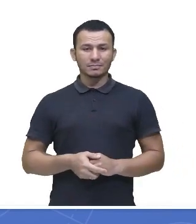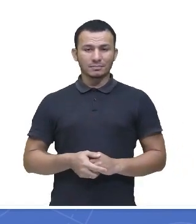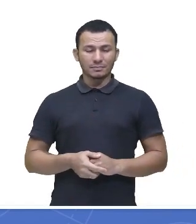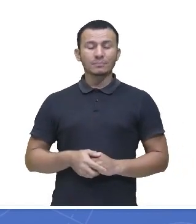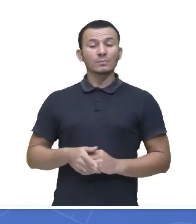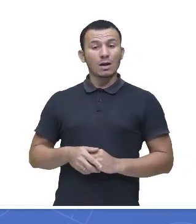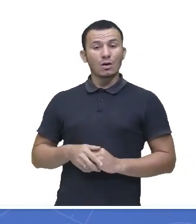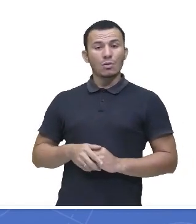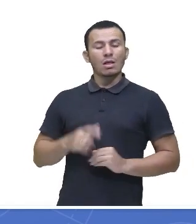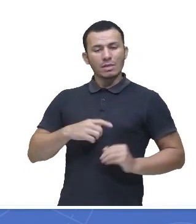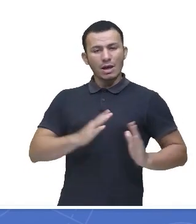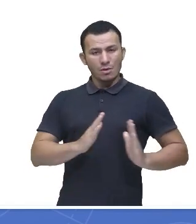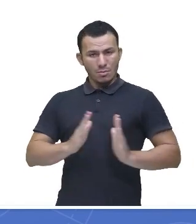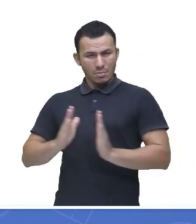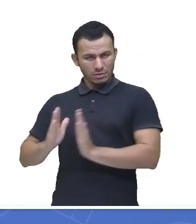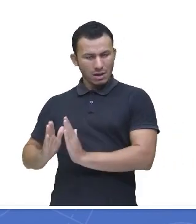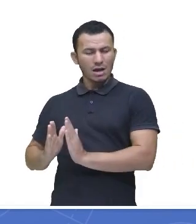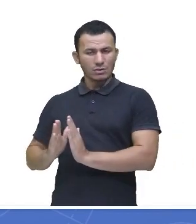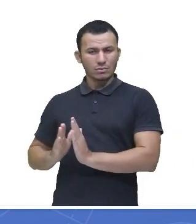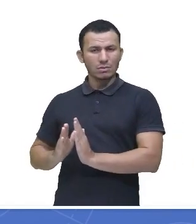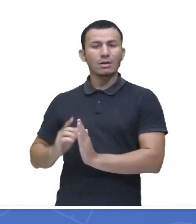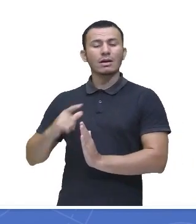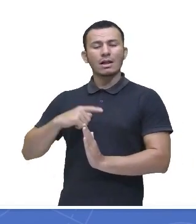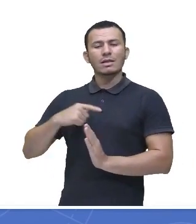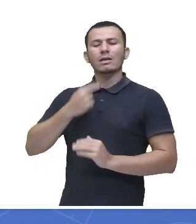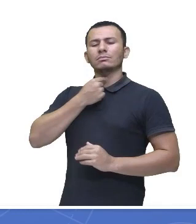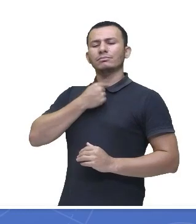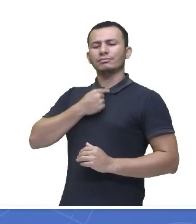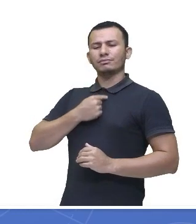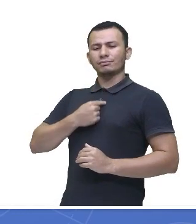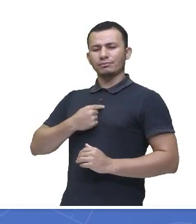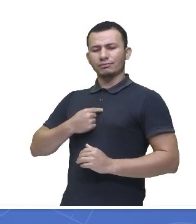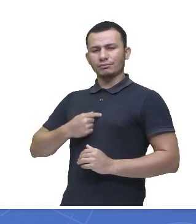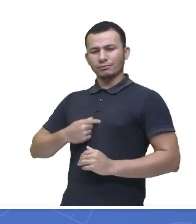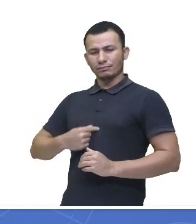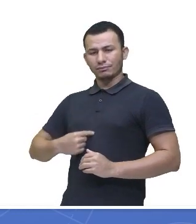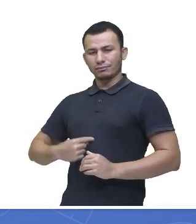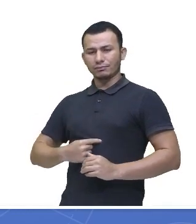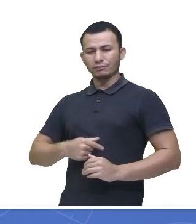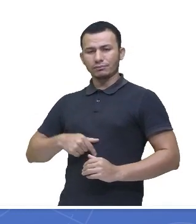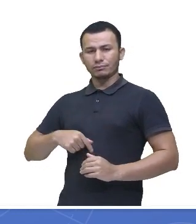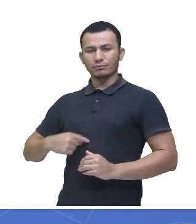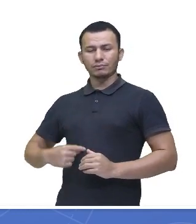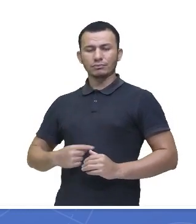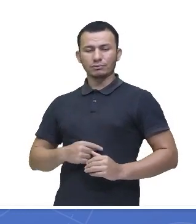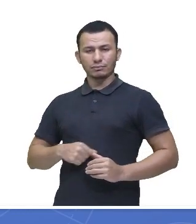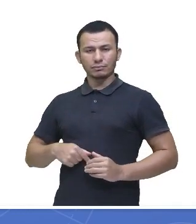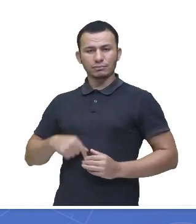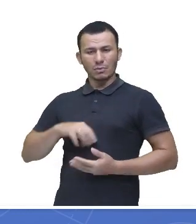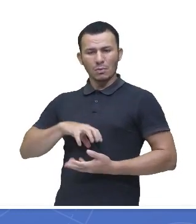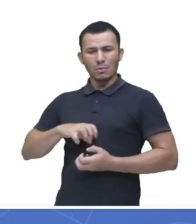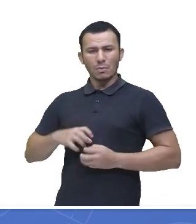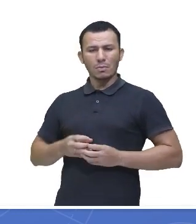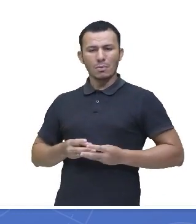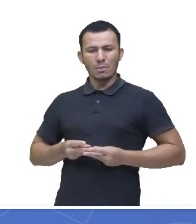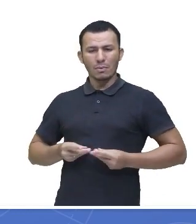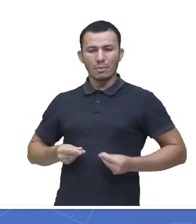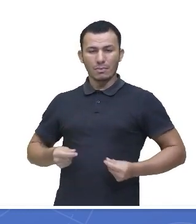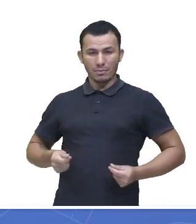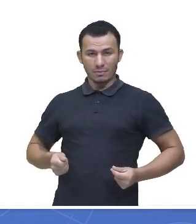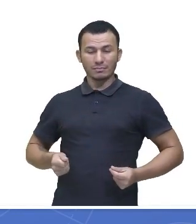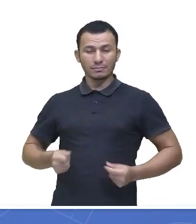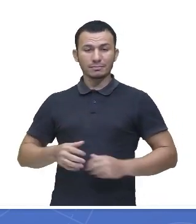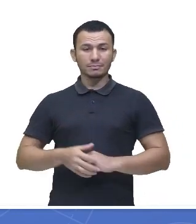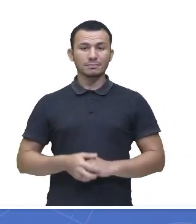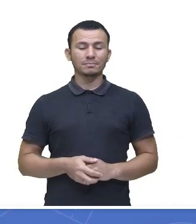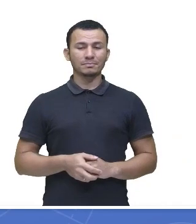todo o processo digestivo, todo o processo é exatamente para decompor, deixar o alimento em forma microscópica. Vamos continuar